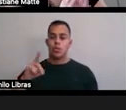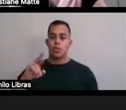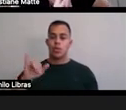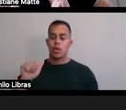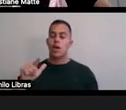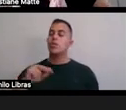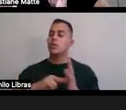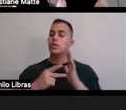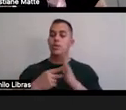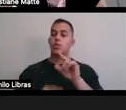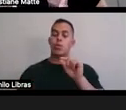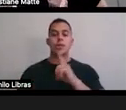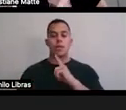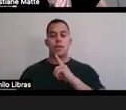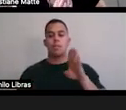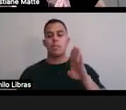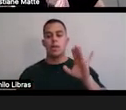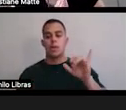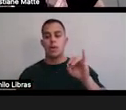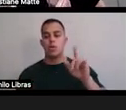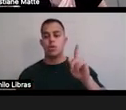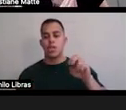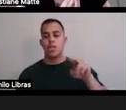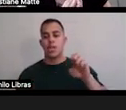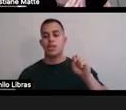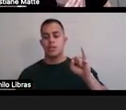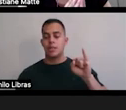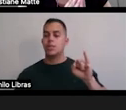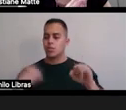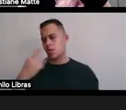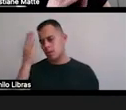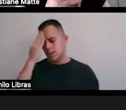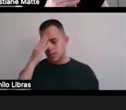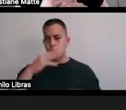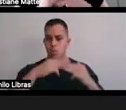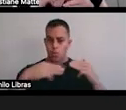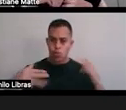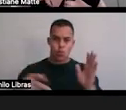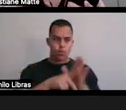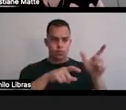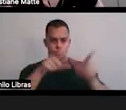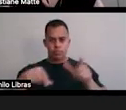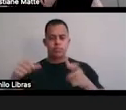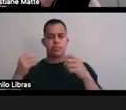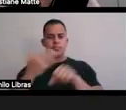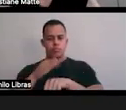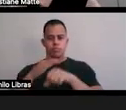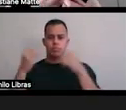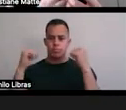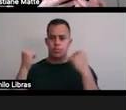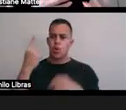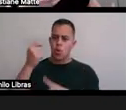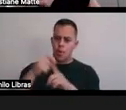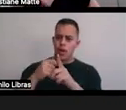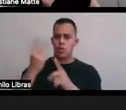A gente sabe muito bem que no músculo de indivíduos que realizam exercício ao longo ali de 1 mês, 2 meses, já